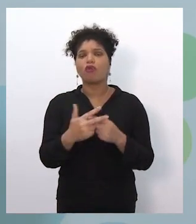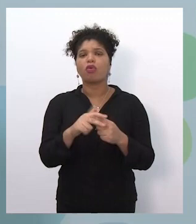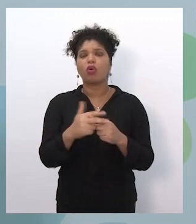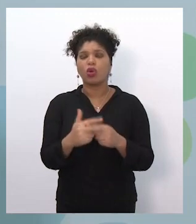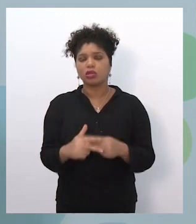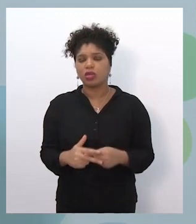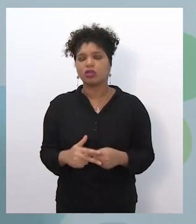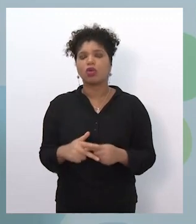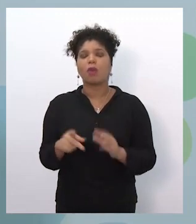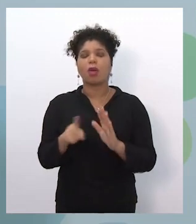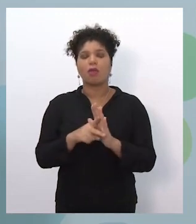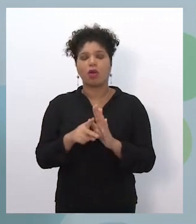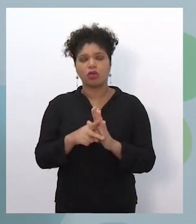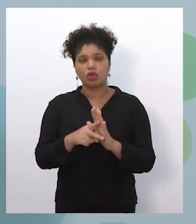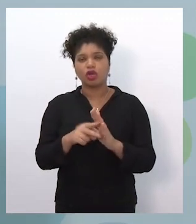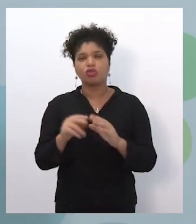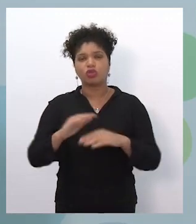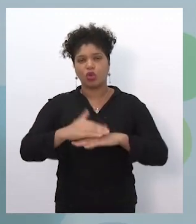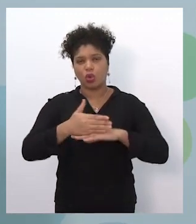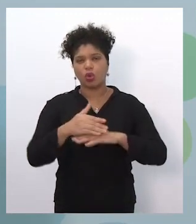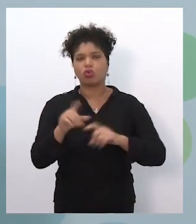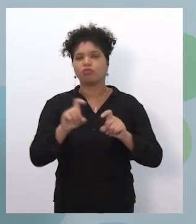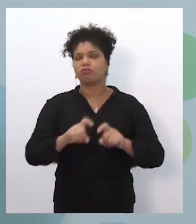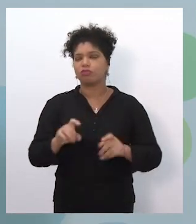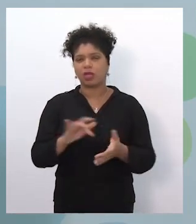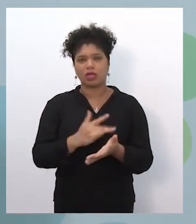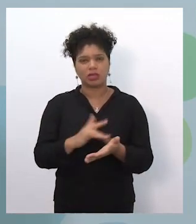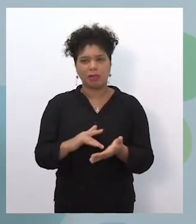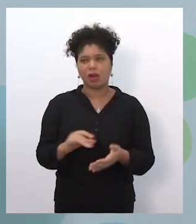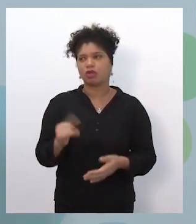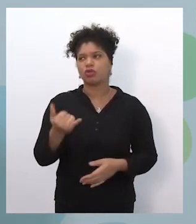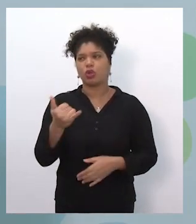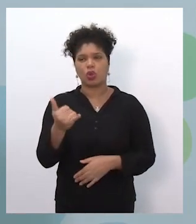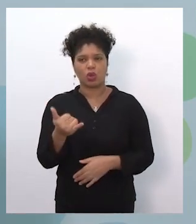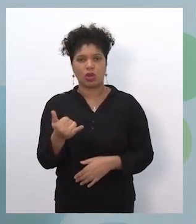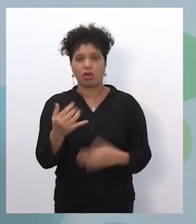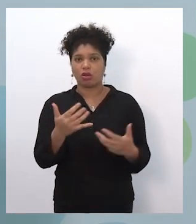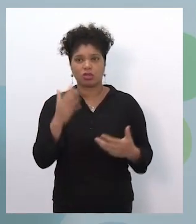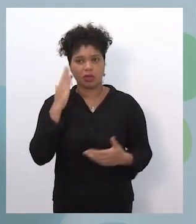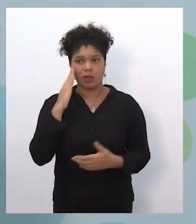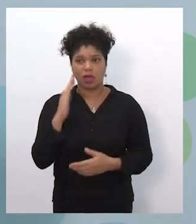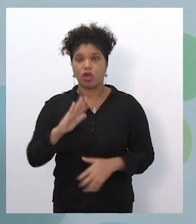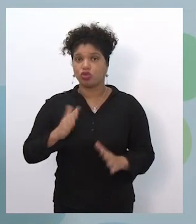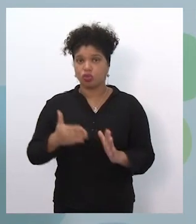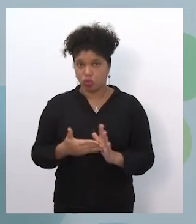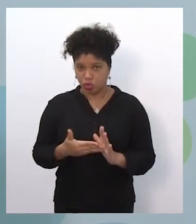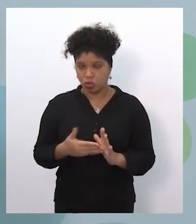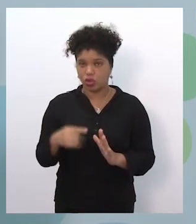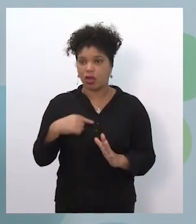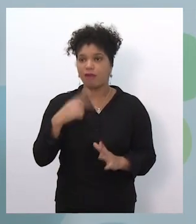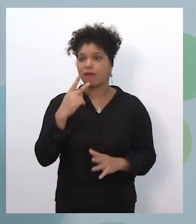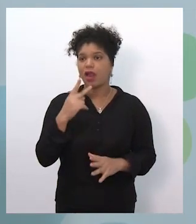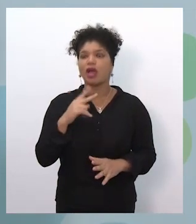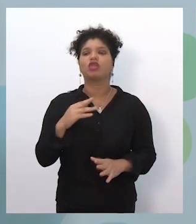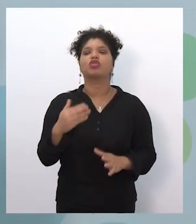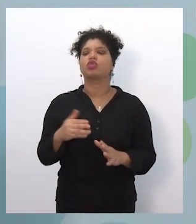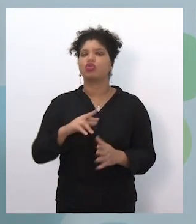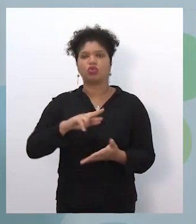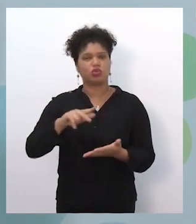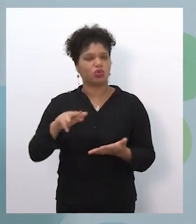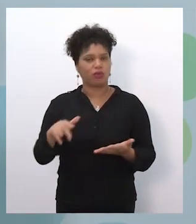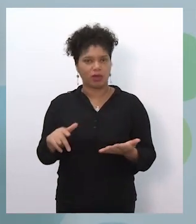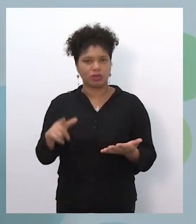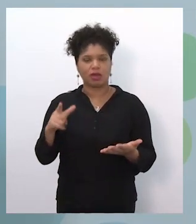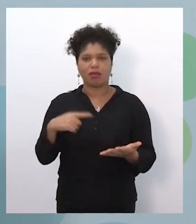dessa configuração de computador, de tablet, de smartphone, porque tudo que nós estamos falando tem todas essas opções, tá,